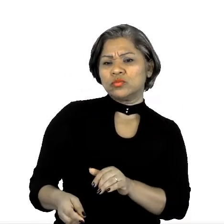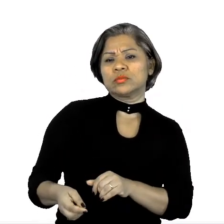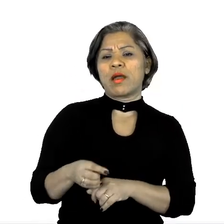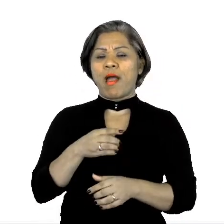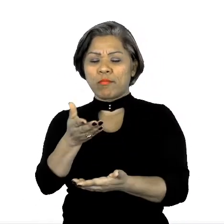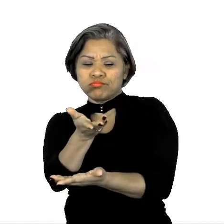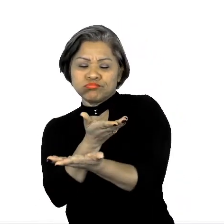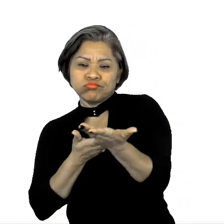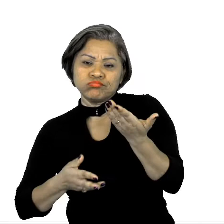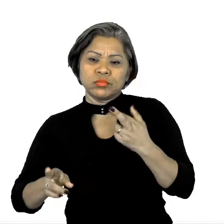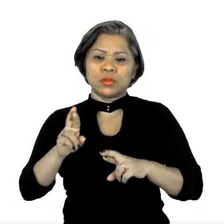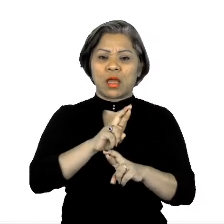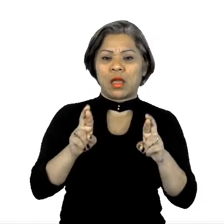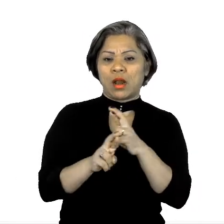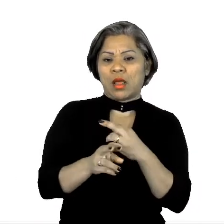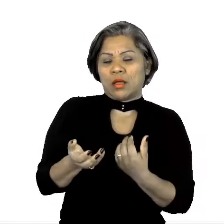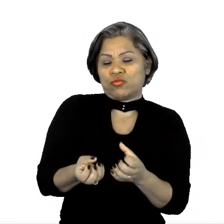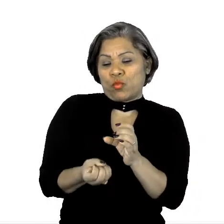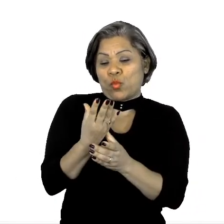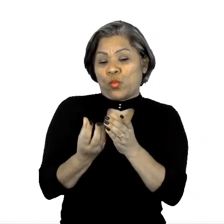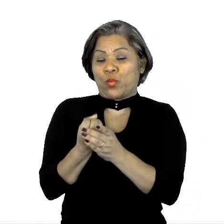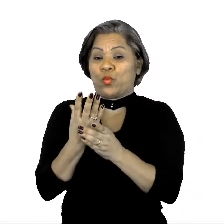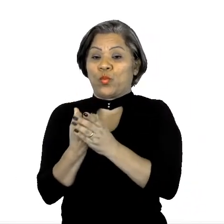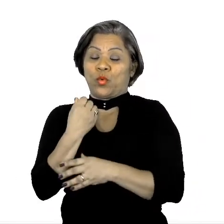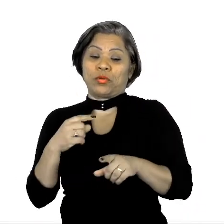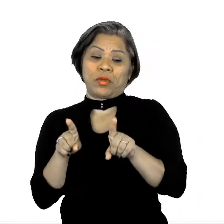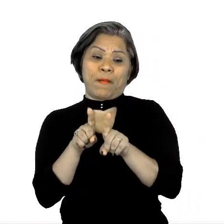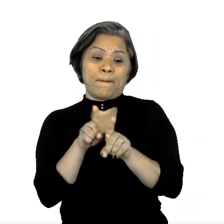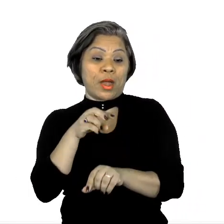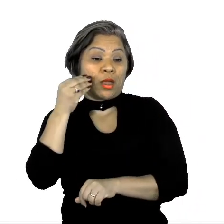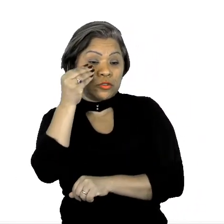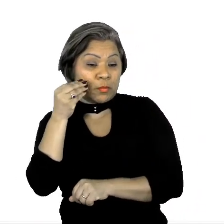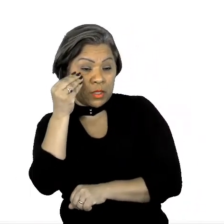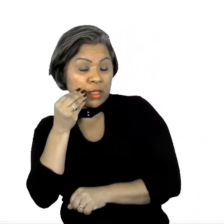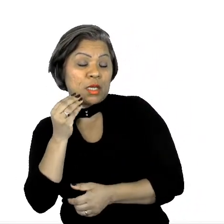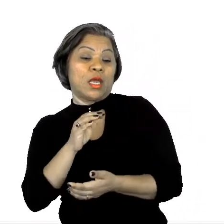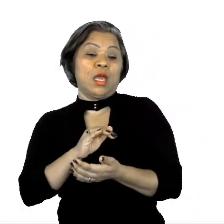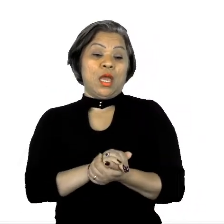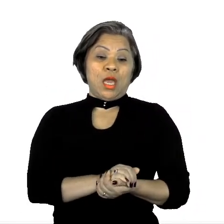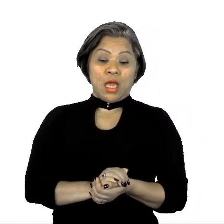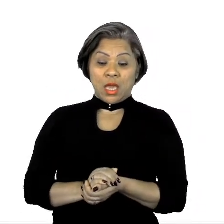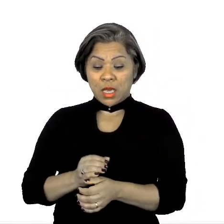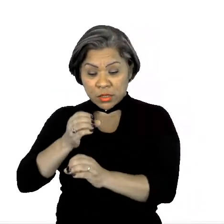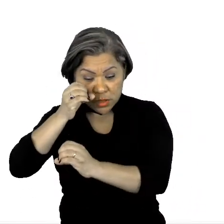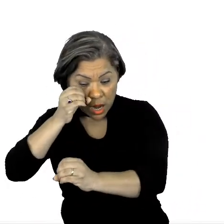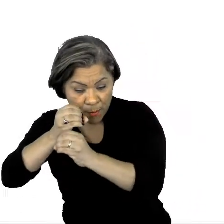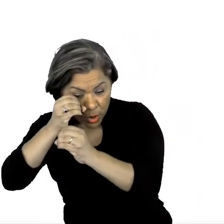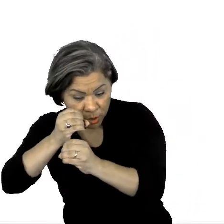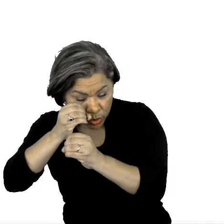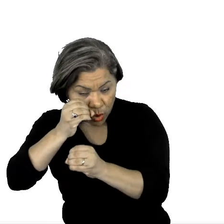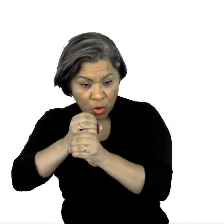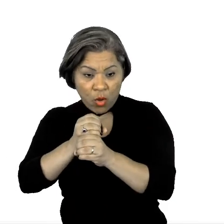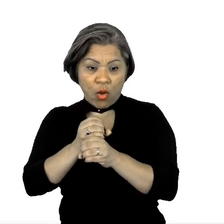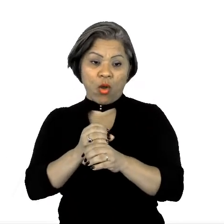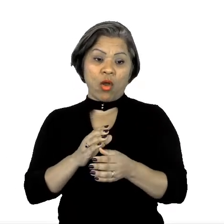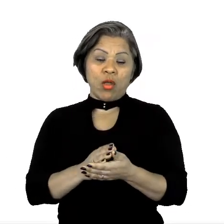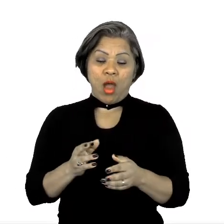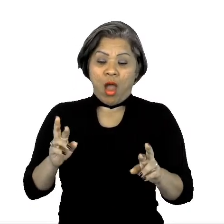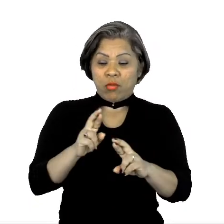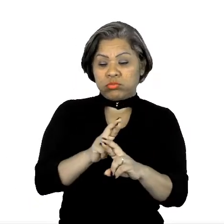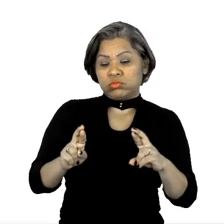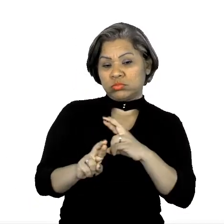conhecimento, como a realização de experimentos em laboratório, por exemplo, em que se associam conhecimentos